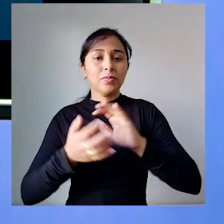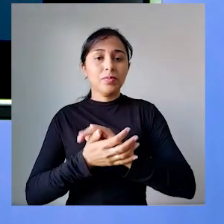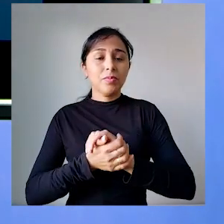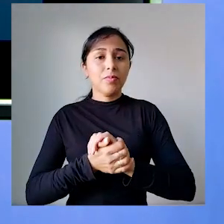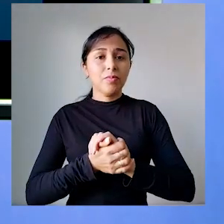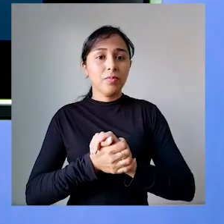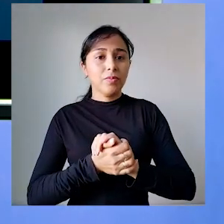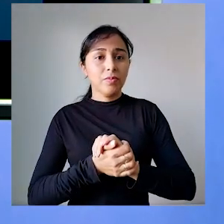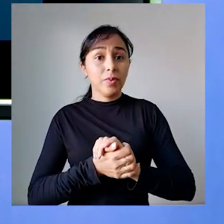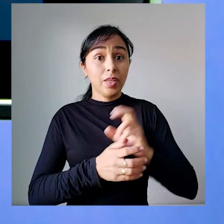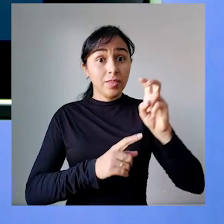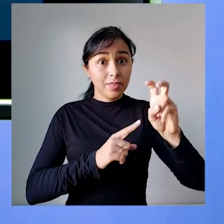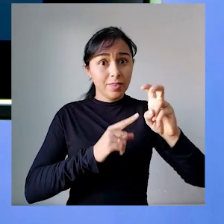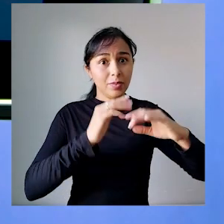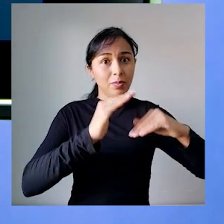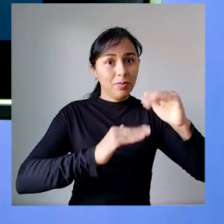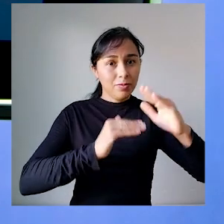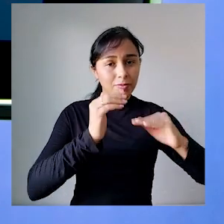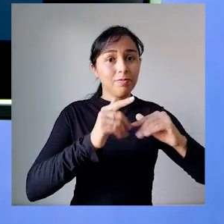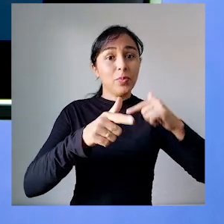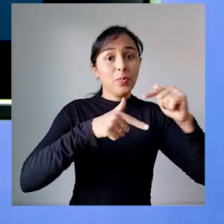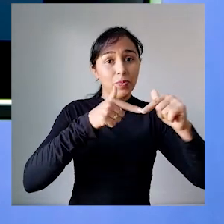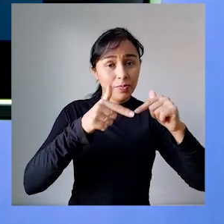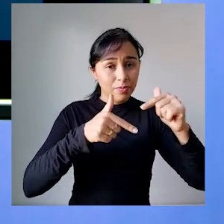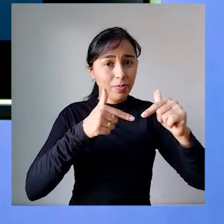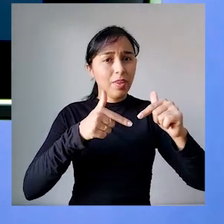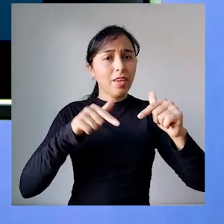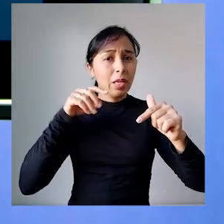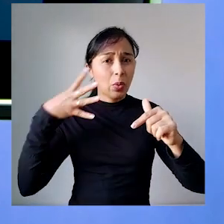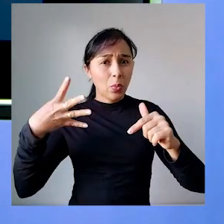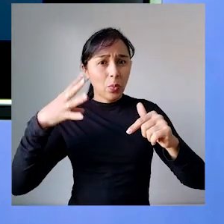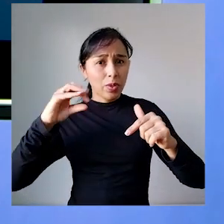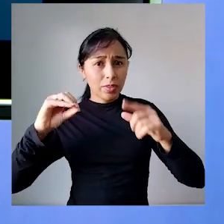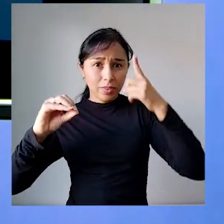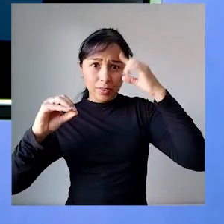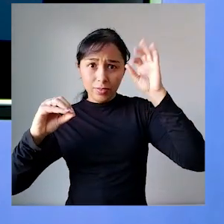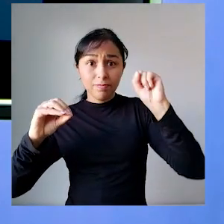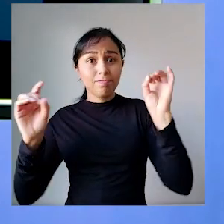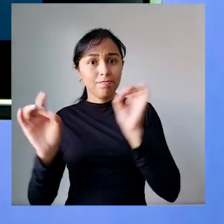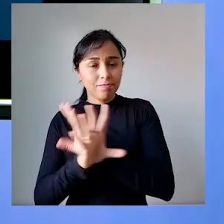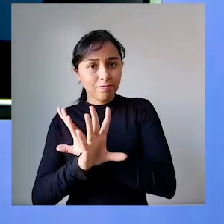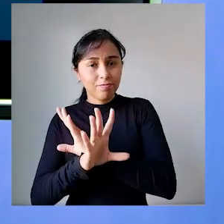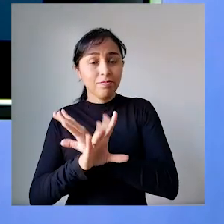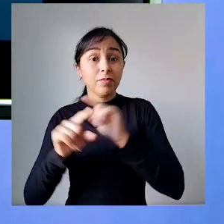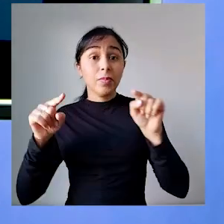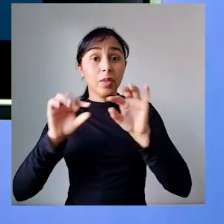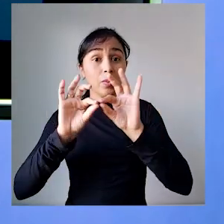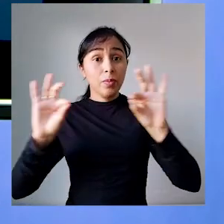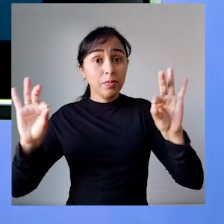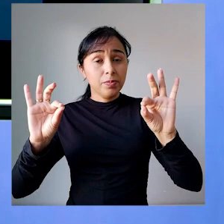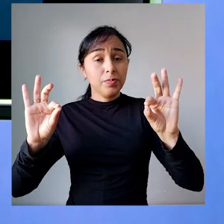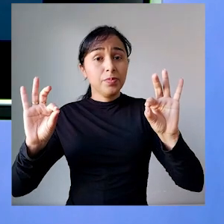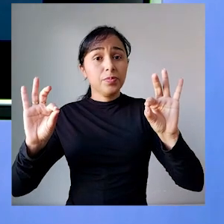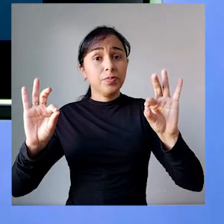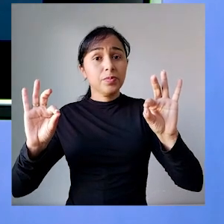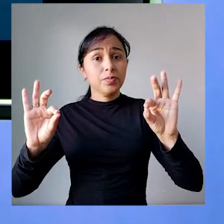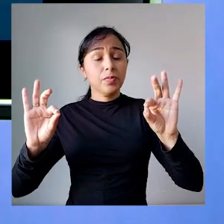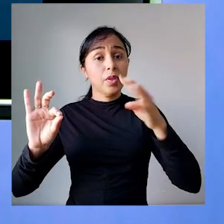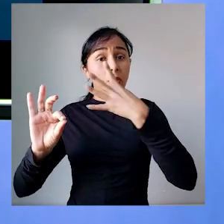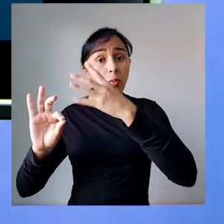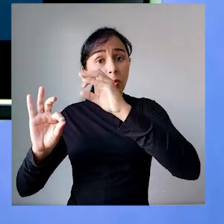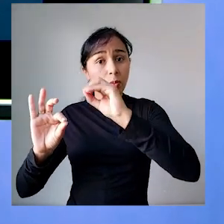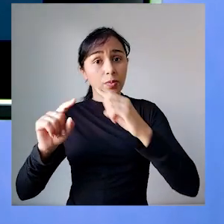5 pintores dá para fazer em 40 dias, com 10 eu vou conseguir terminar mais rápido. Então,